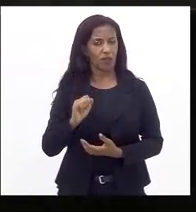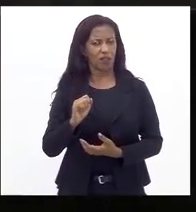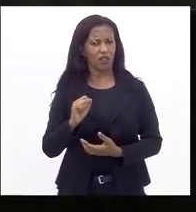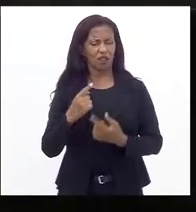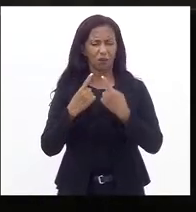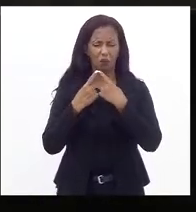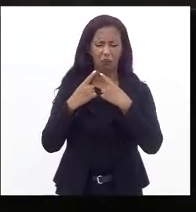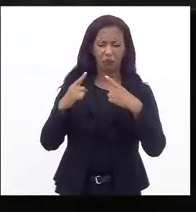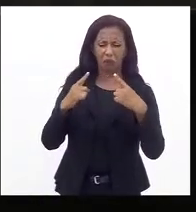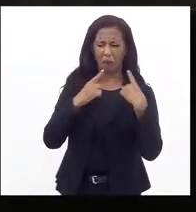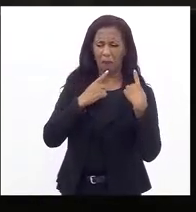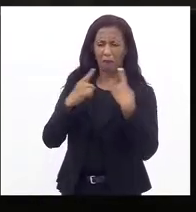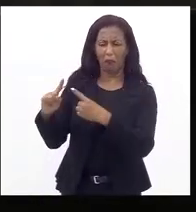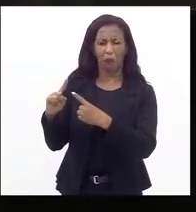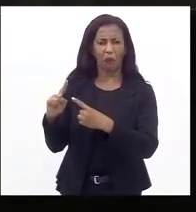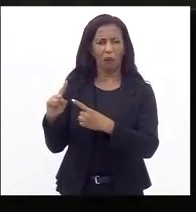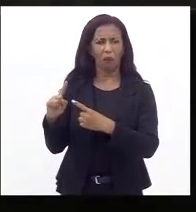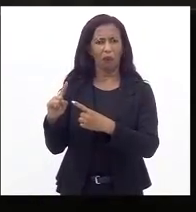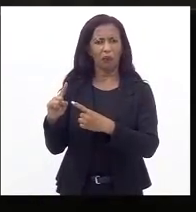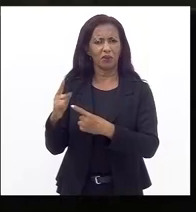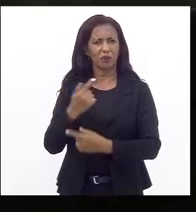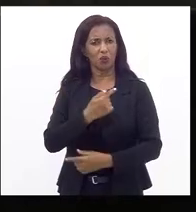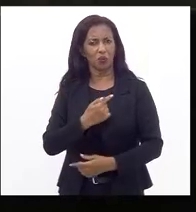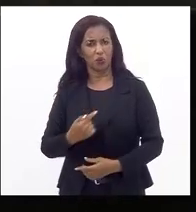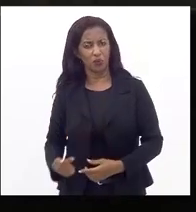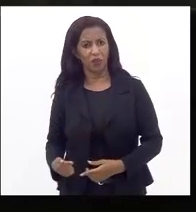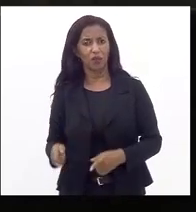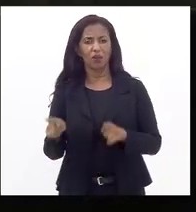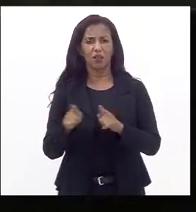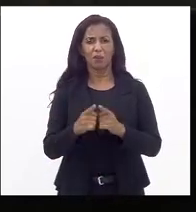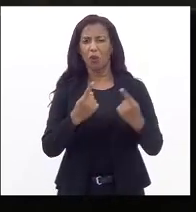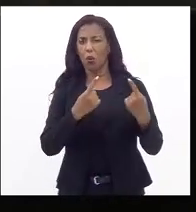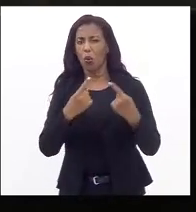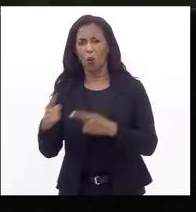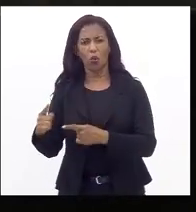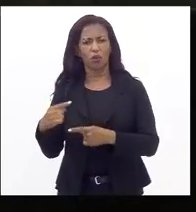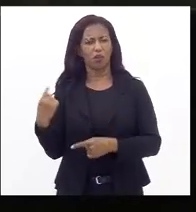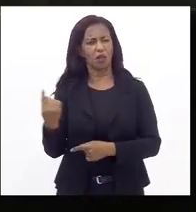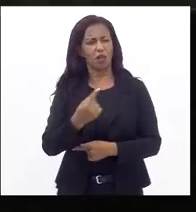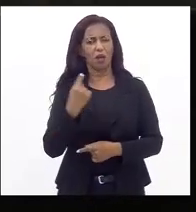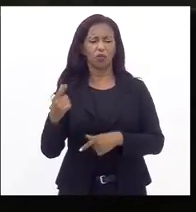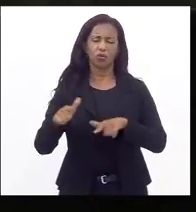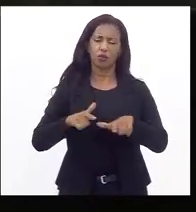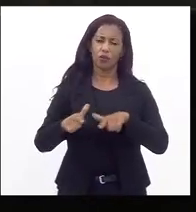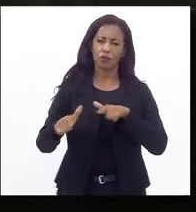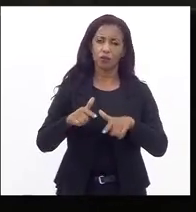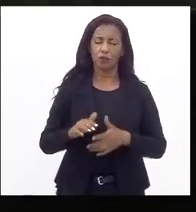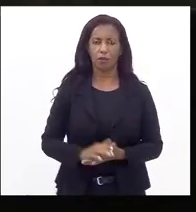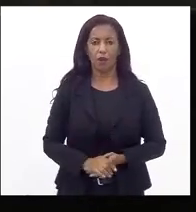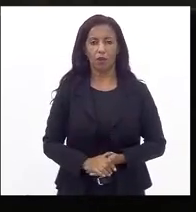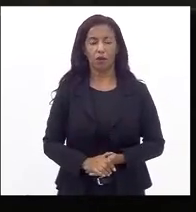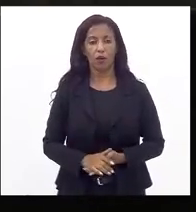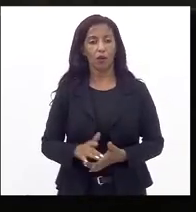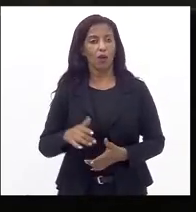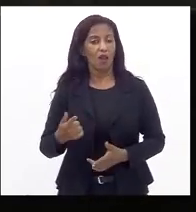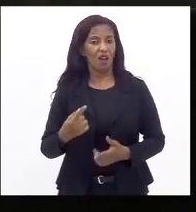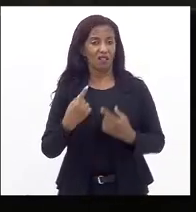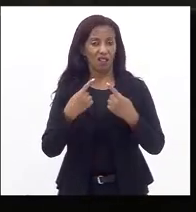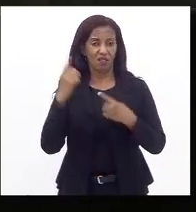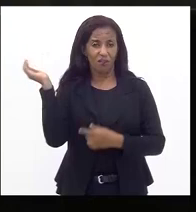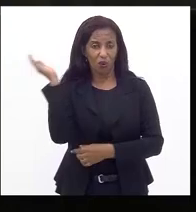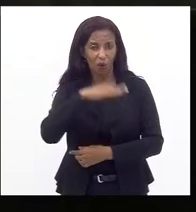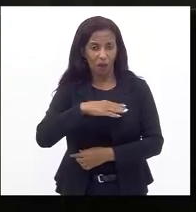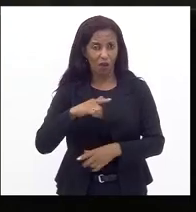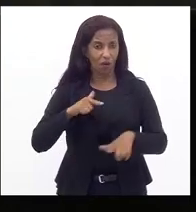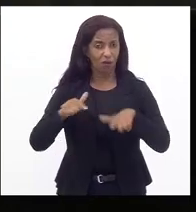governo e críticas ao à condução desses trabalhos eu quero dizer aos que criticaram o trabalho desta casa o